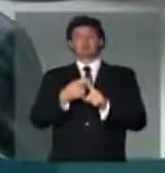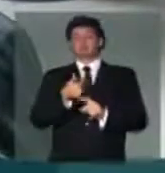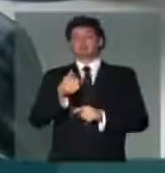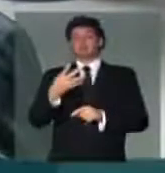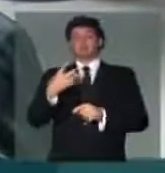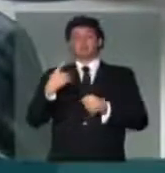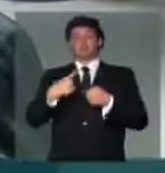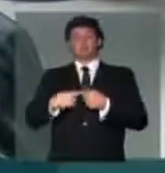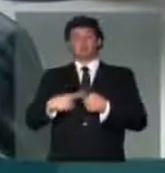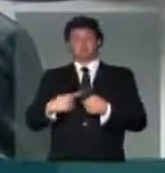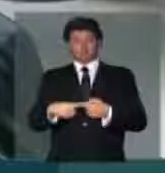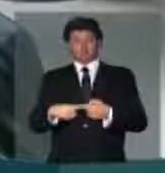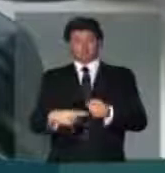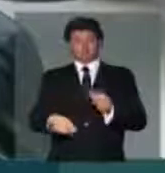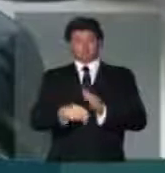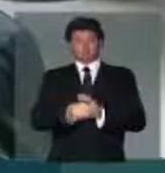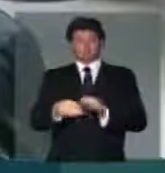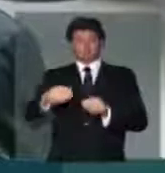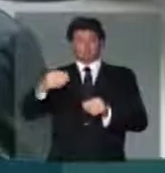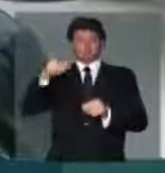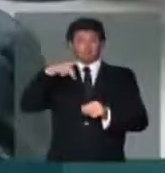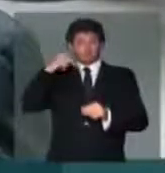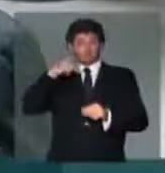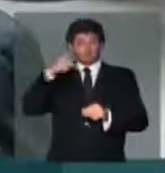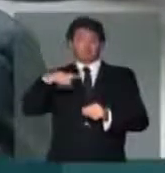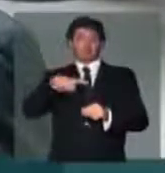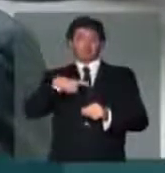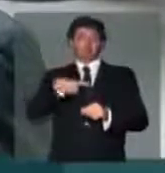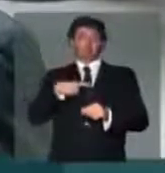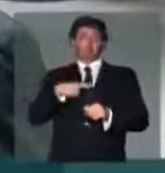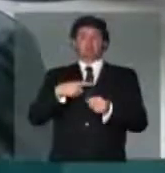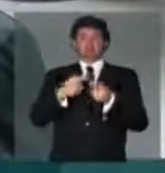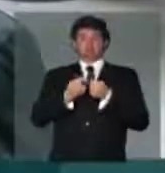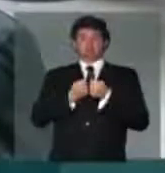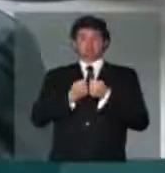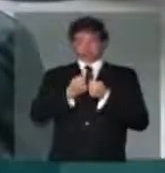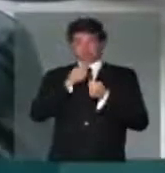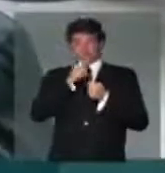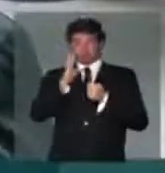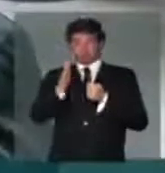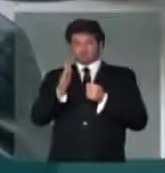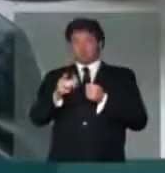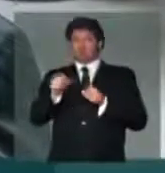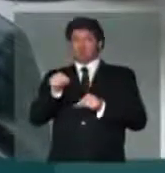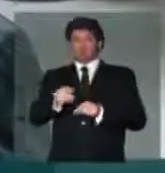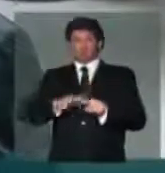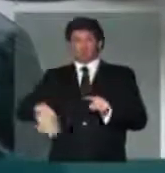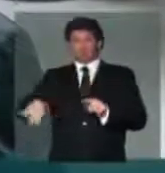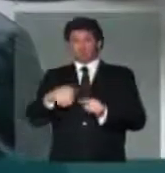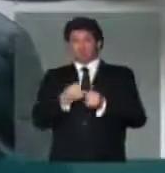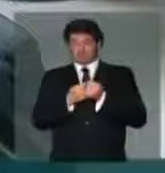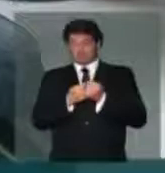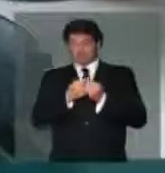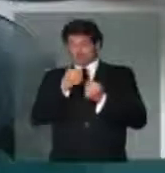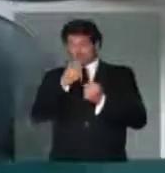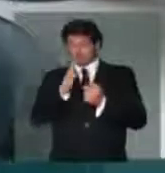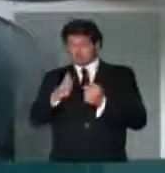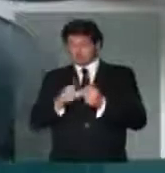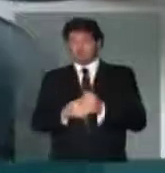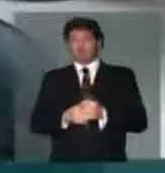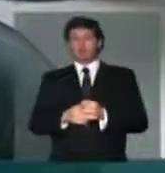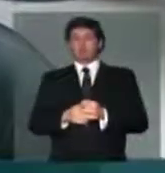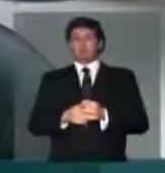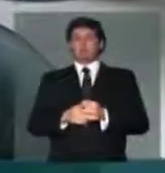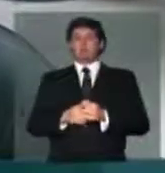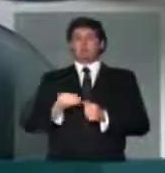64 cidades do município da Paraíba com racionamento que já atinge essas cidades todas. Eu queria dizer que